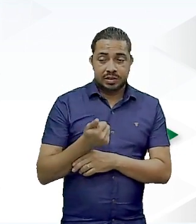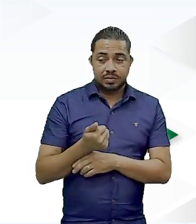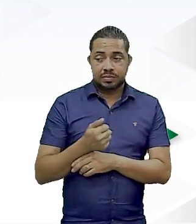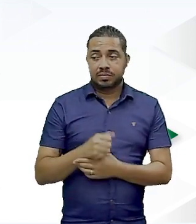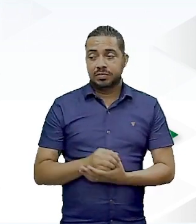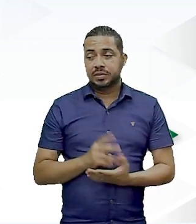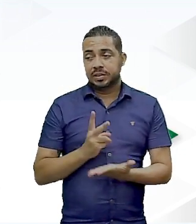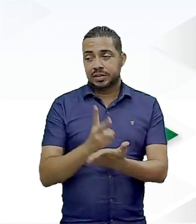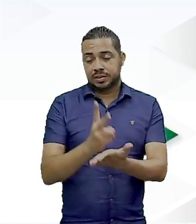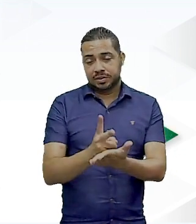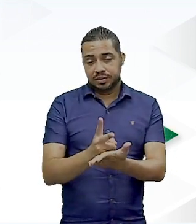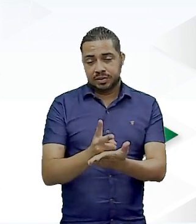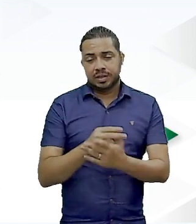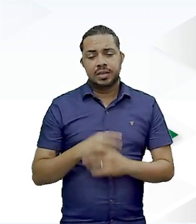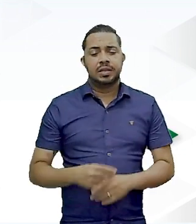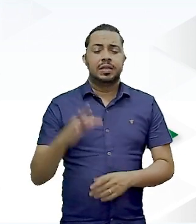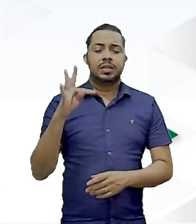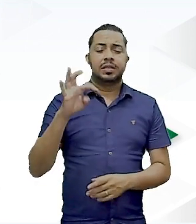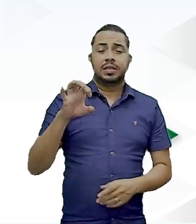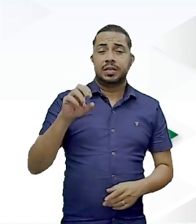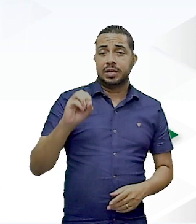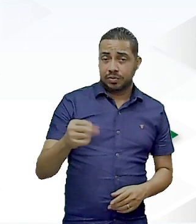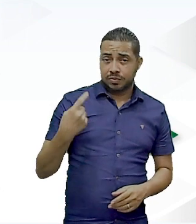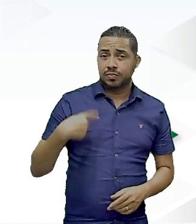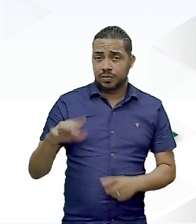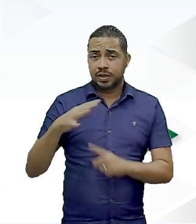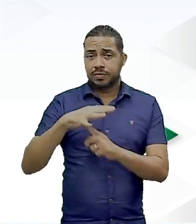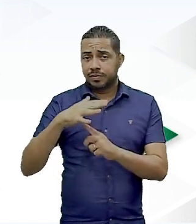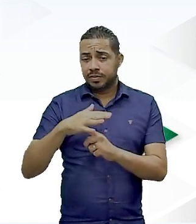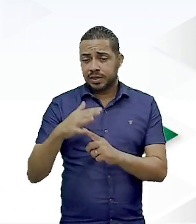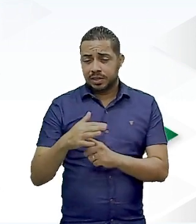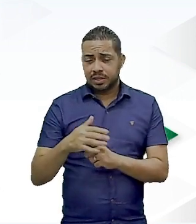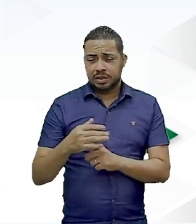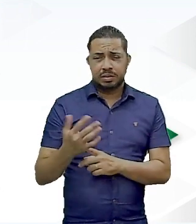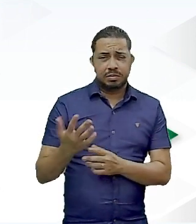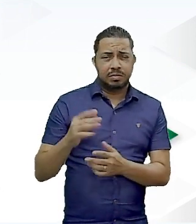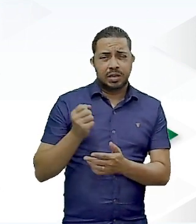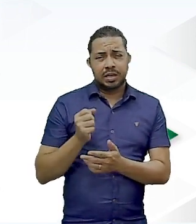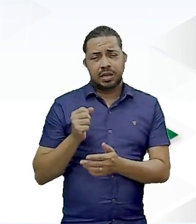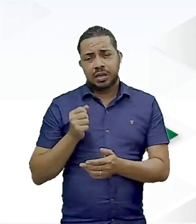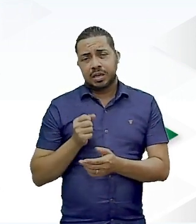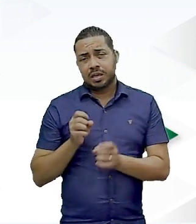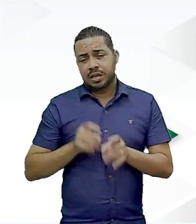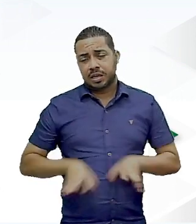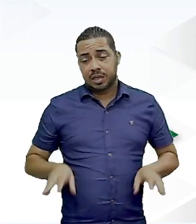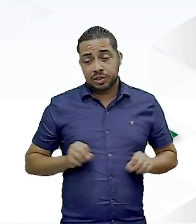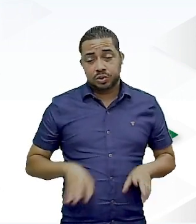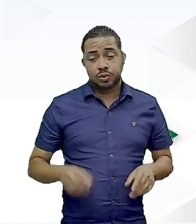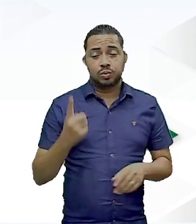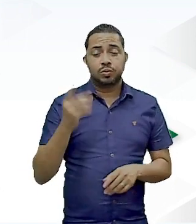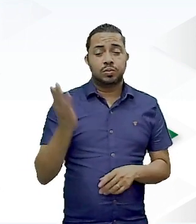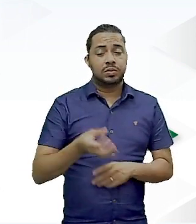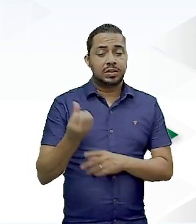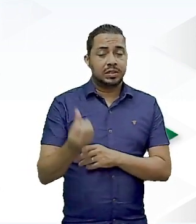comigo. Theo foi à feira com certa quantia, gastou 1/6 dessa quantia com frutas e 1/2